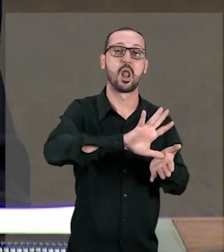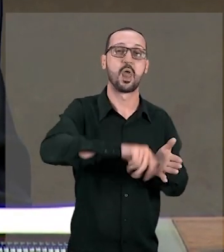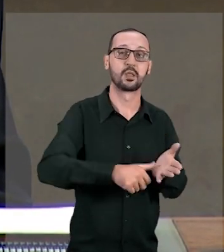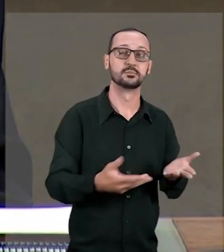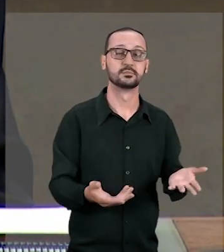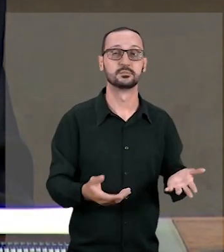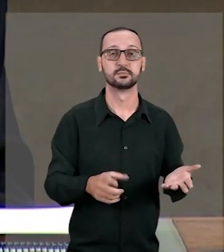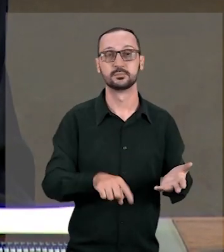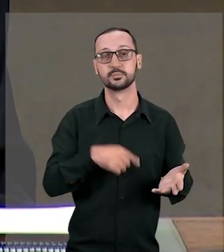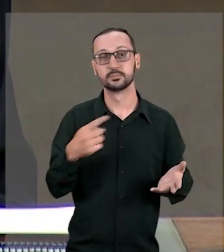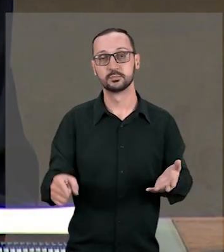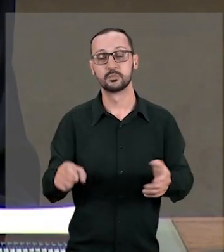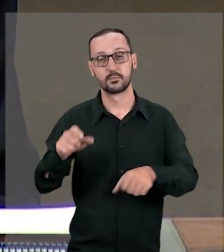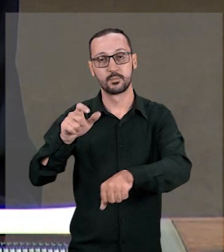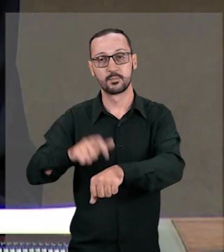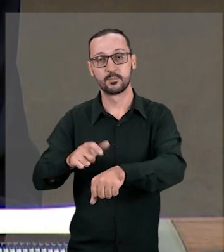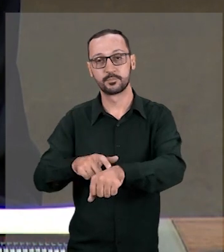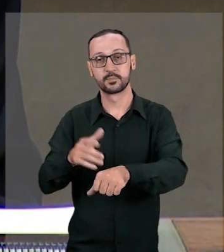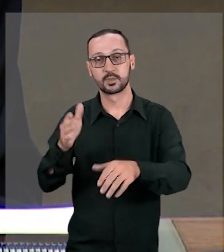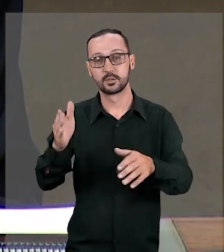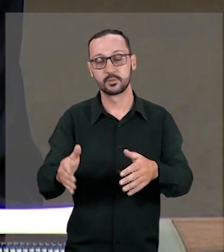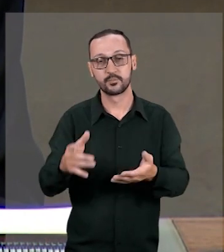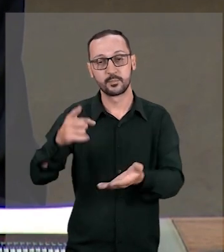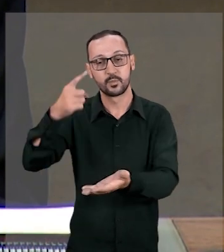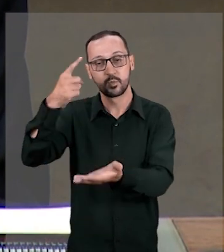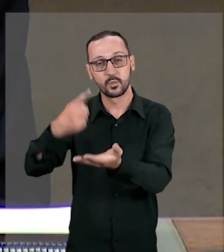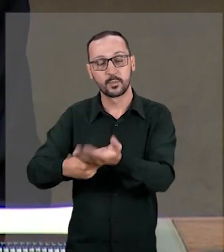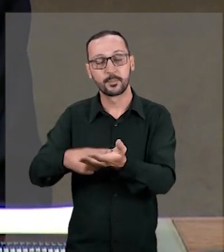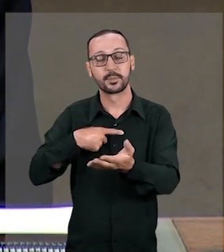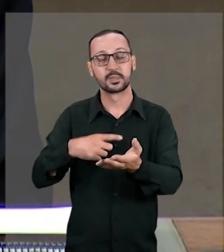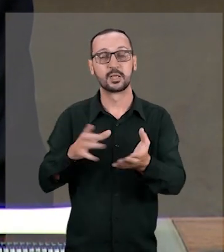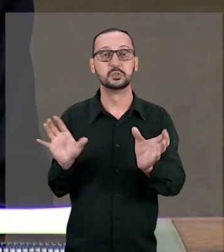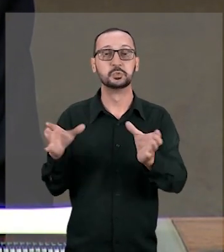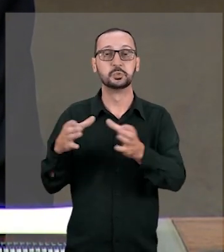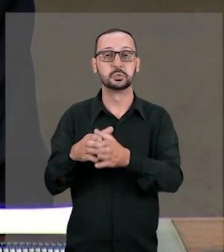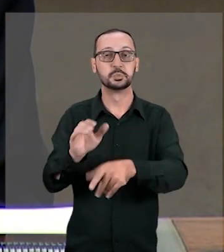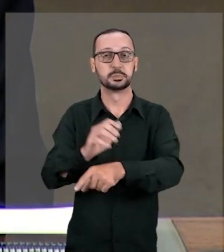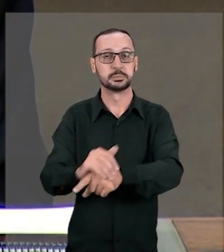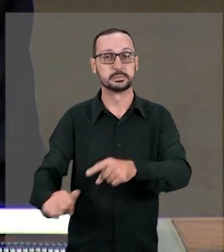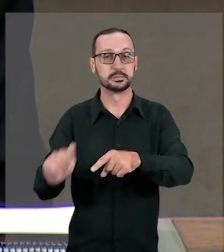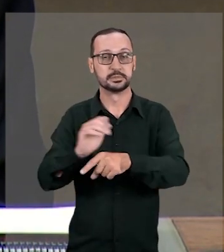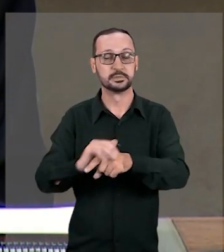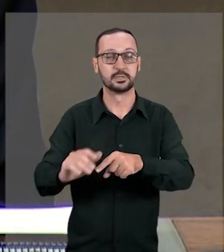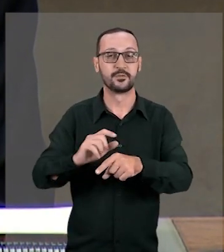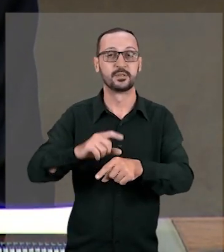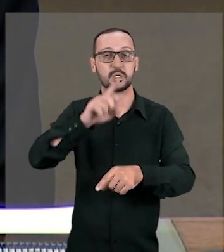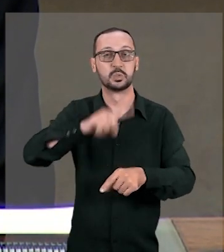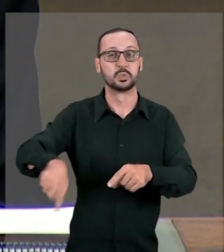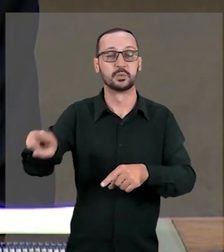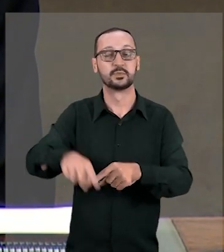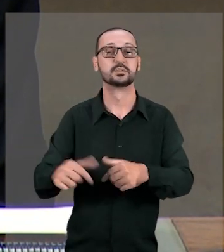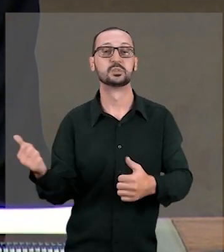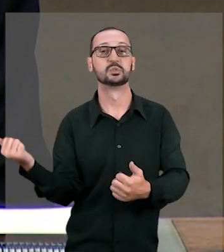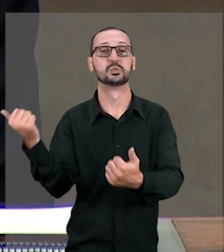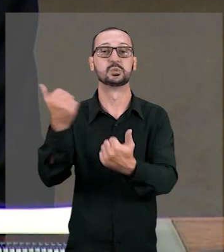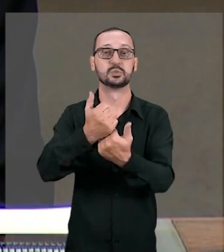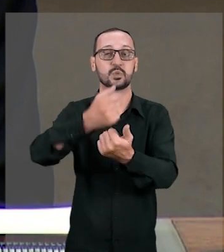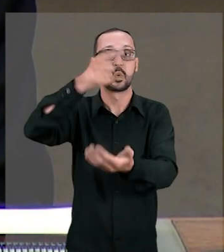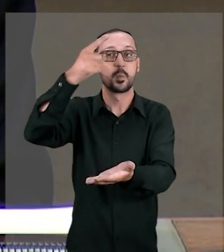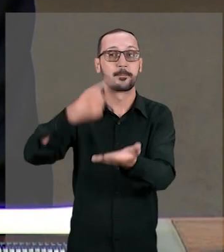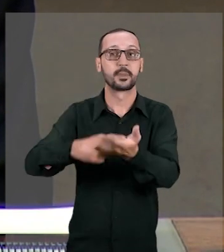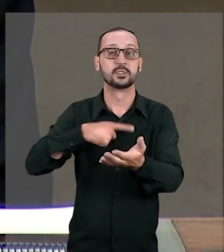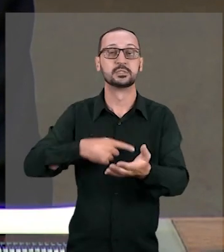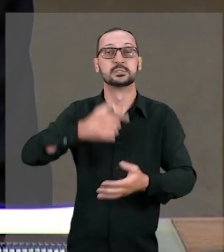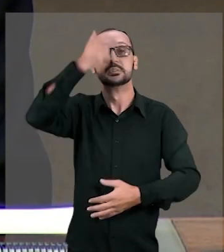para um tempo em que o pacto oligárquico que até aqui vigorou no Brasil vai ser substituído por um pacto